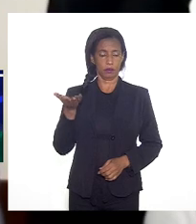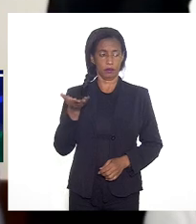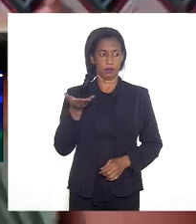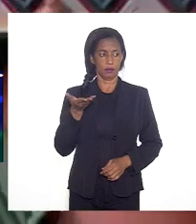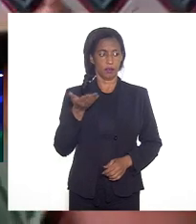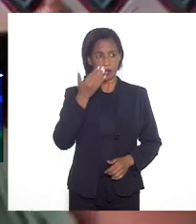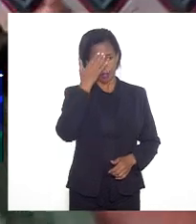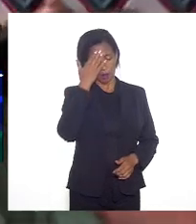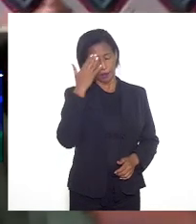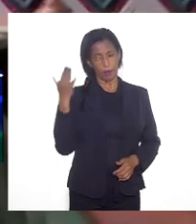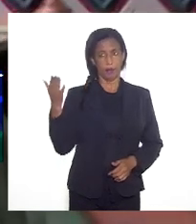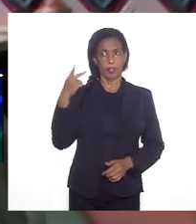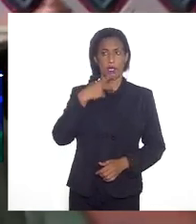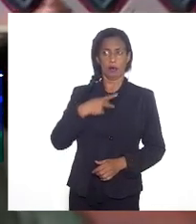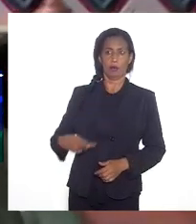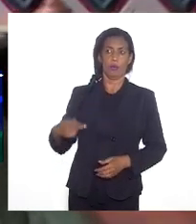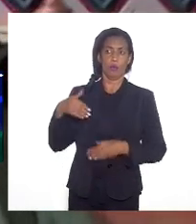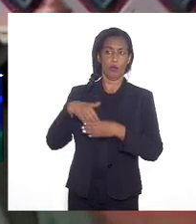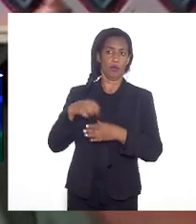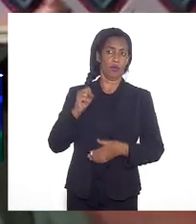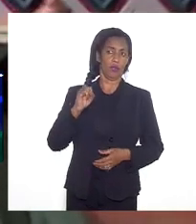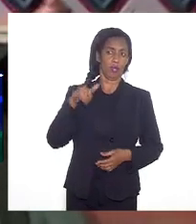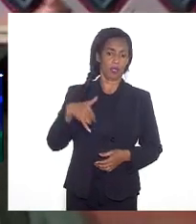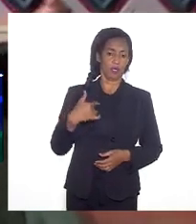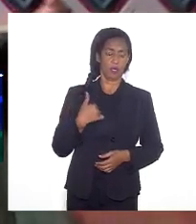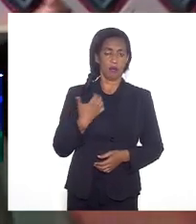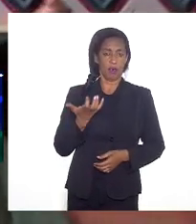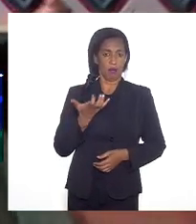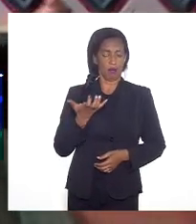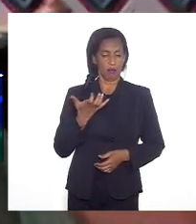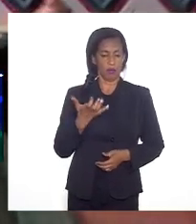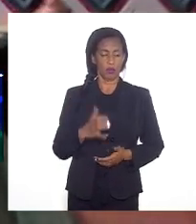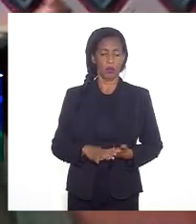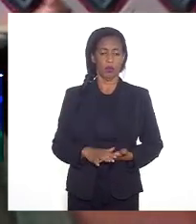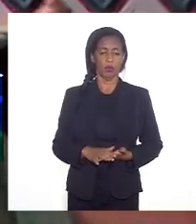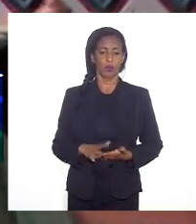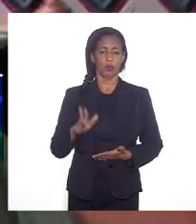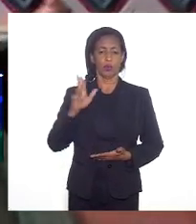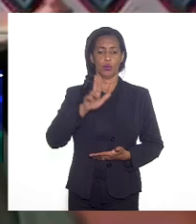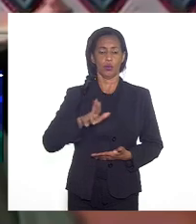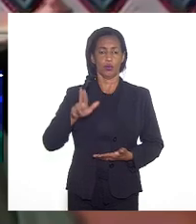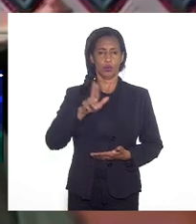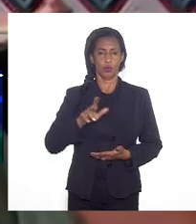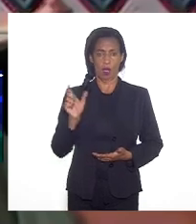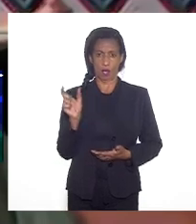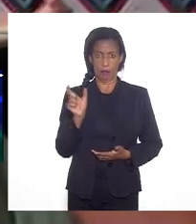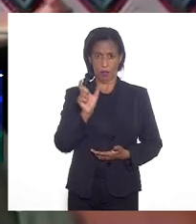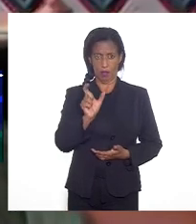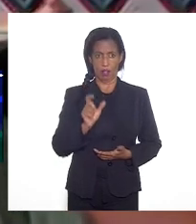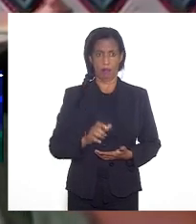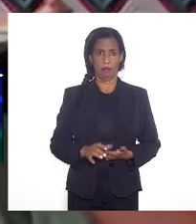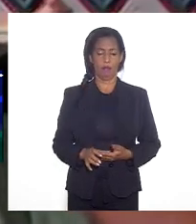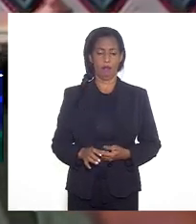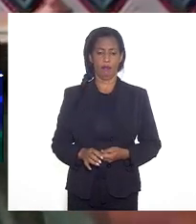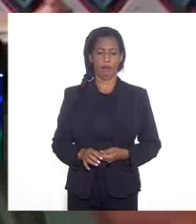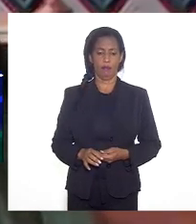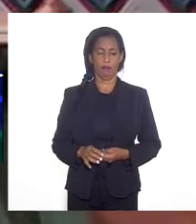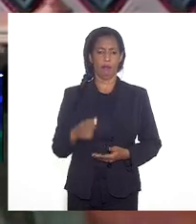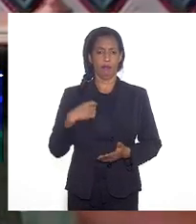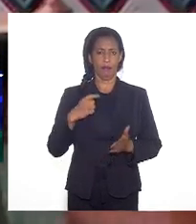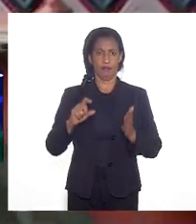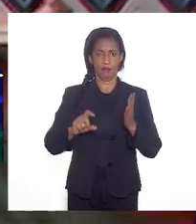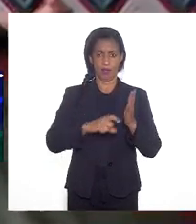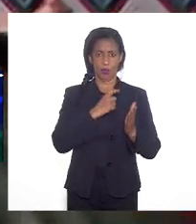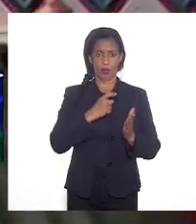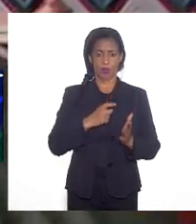Obrigada, presidente. Meu voto é sim, mas eu gostaria de usar por um instante a palavra. É autora,